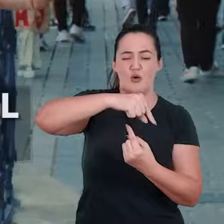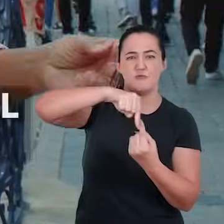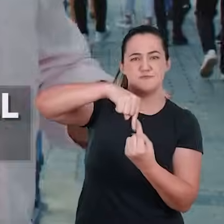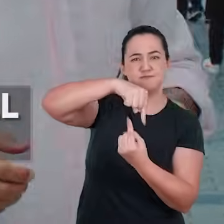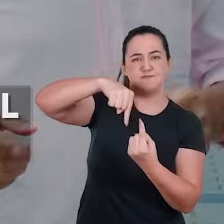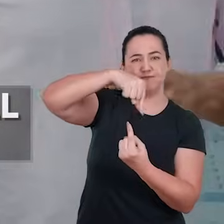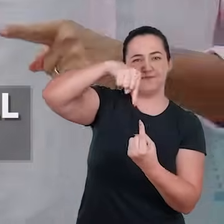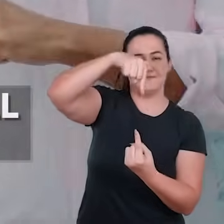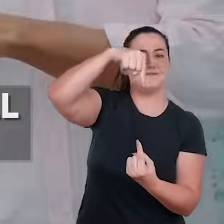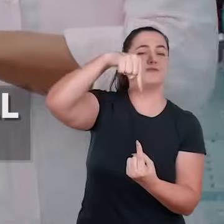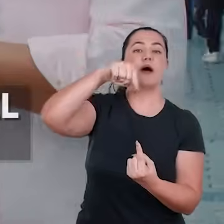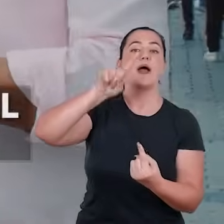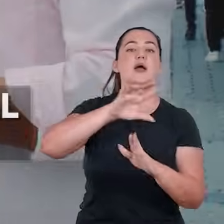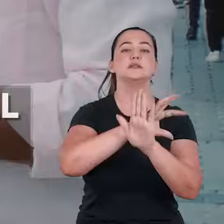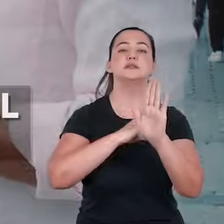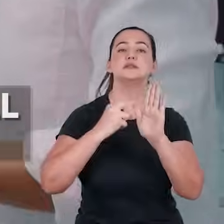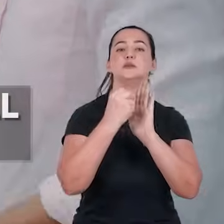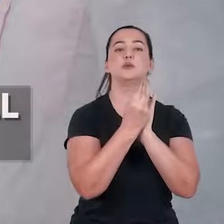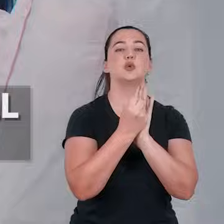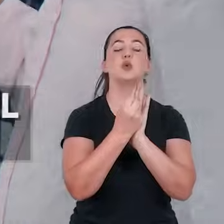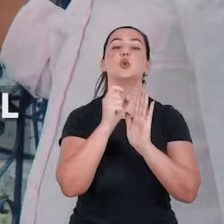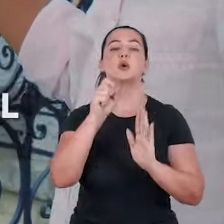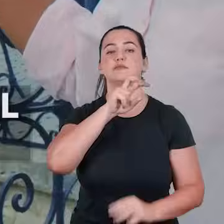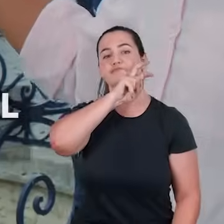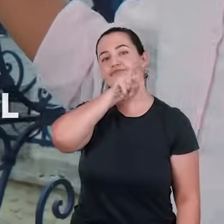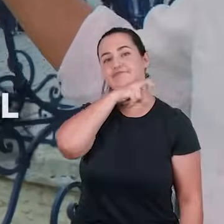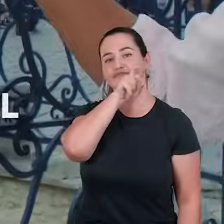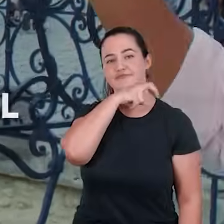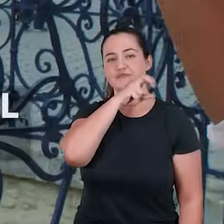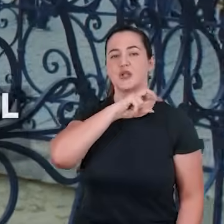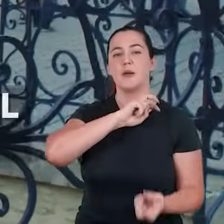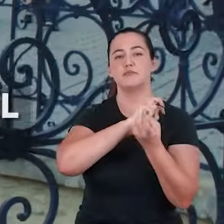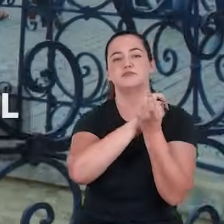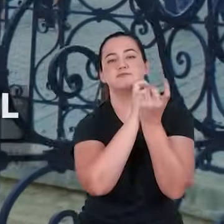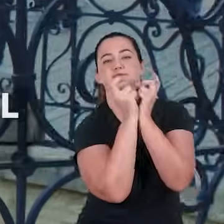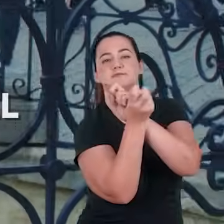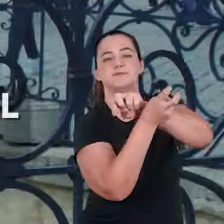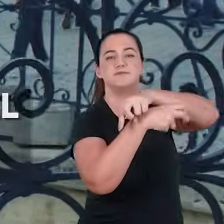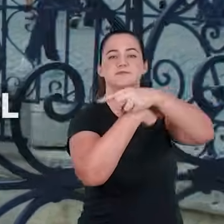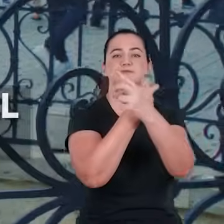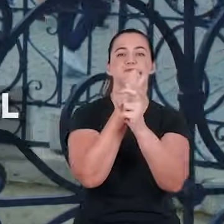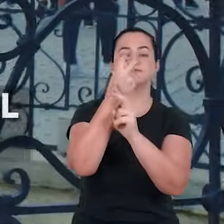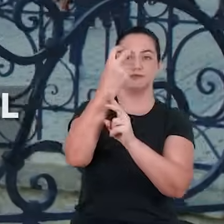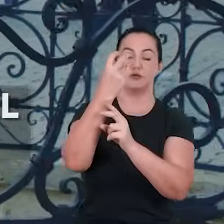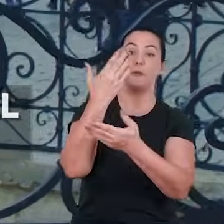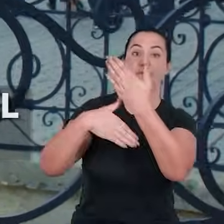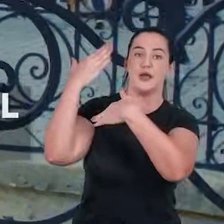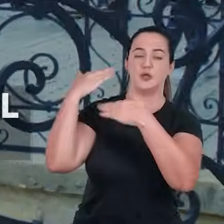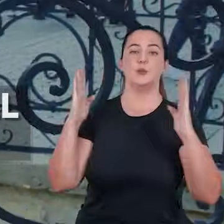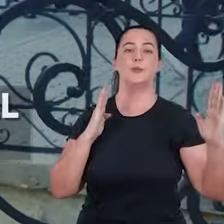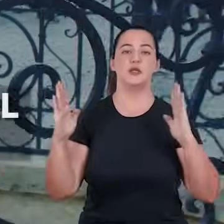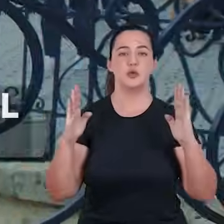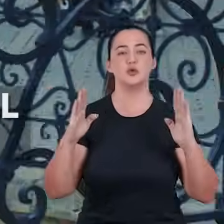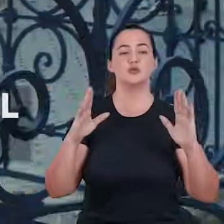significar muita coisa, mas era um símbolo de algumas serpentes do templo de Apolo. Na época em